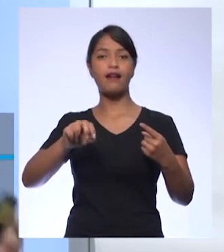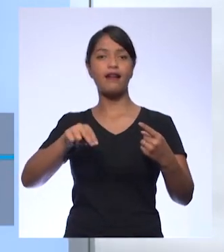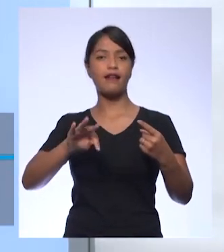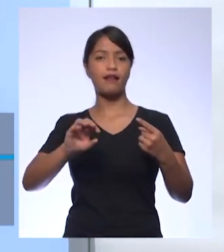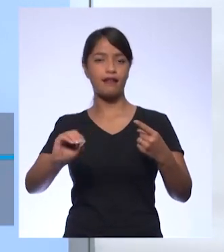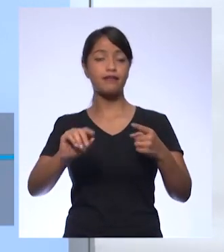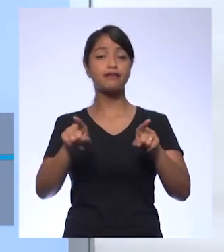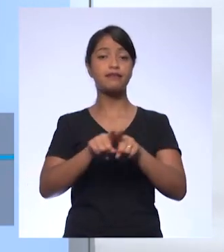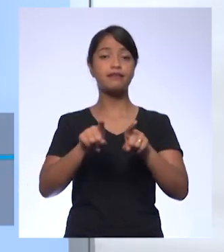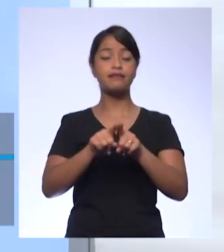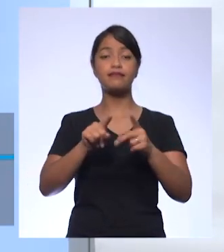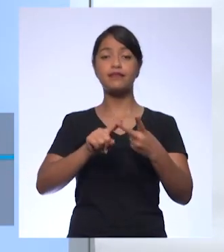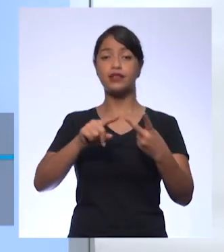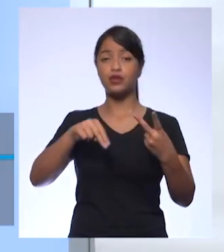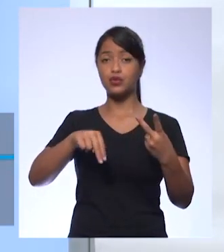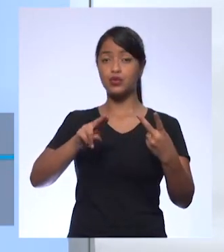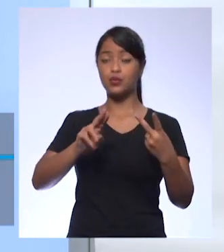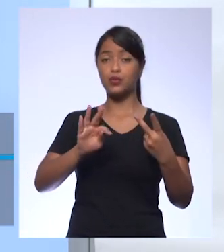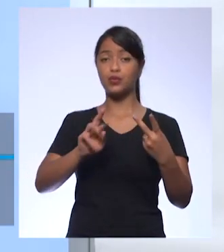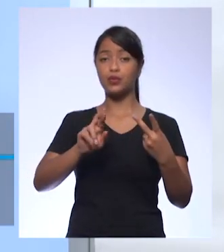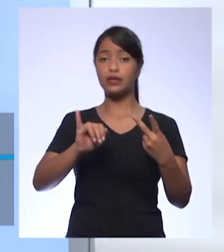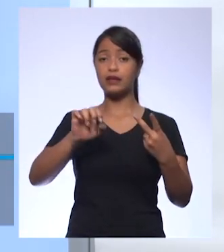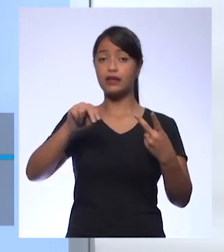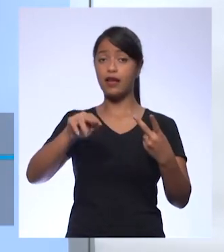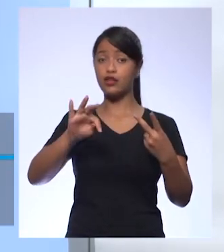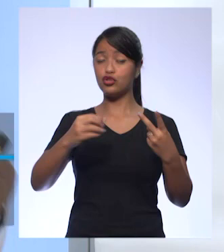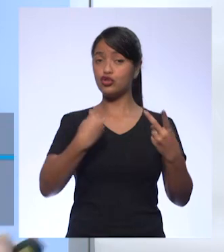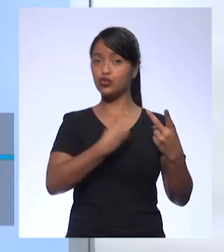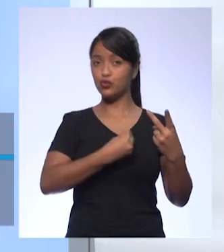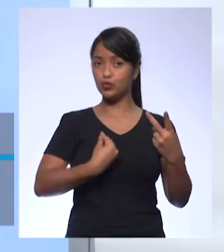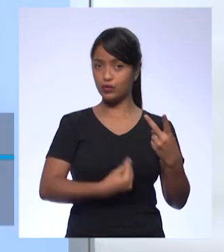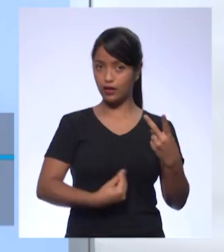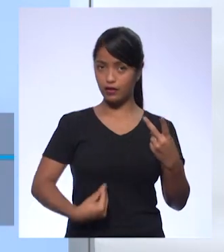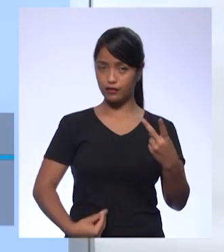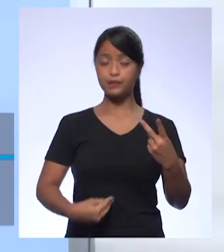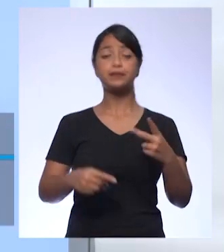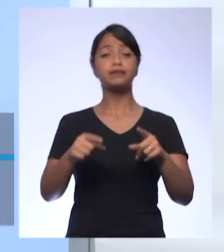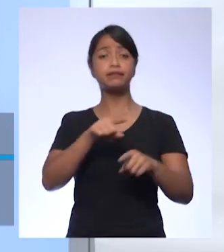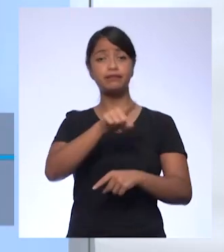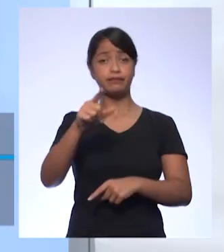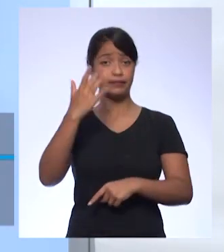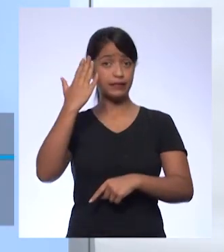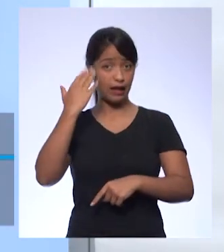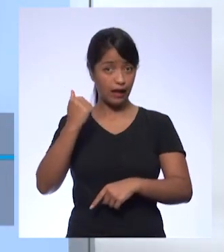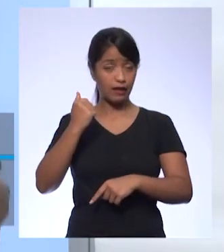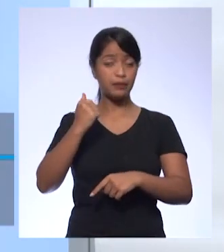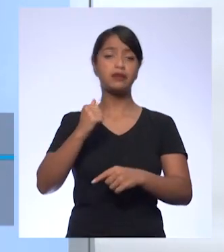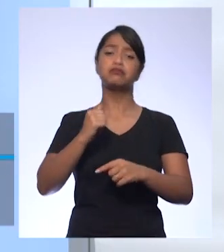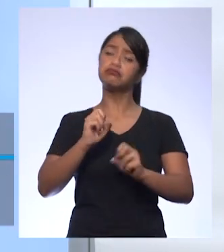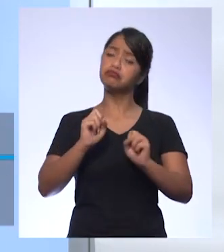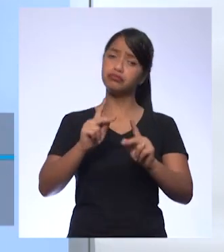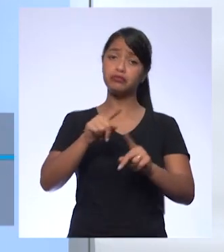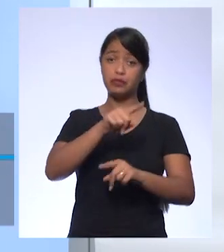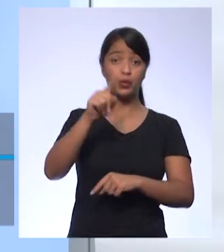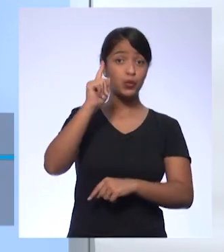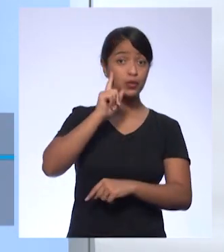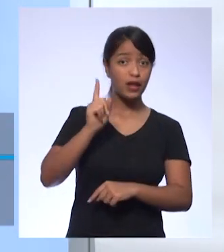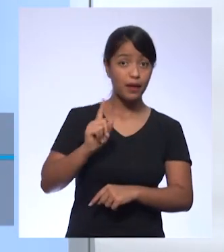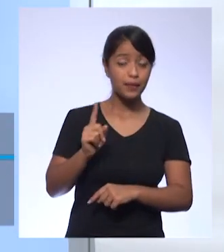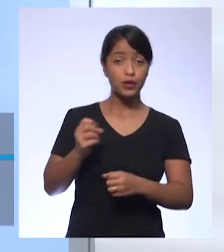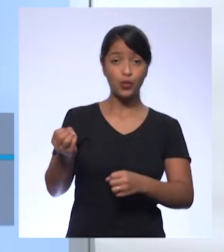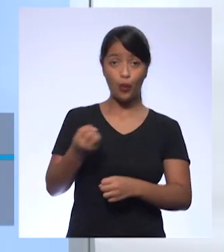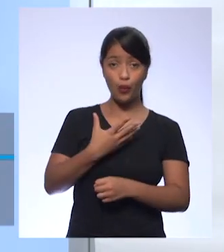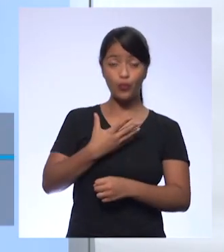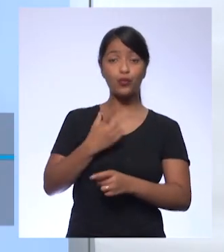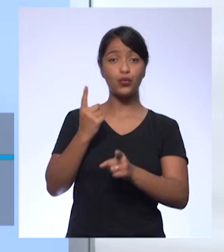nutriente e a diferença de um do outro. Quem não sabia, né, anota aí. Quem já sabia e quiser, né, ter alguma coisa anotada, tá bom?